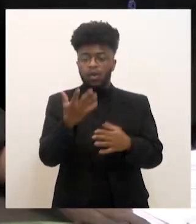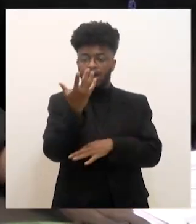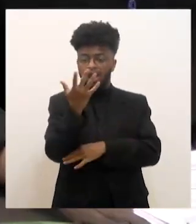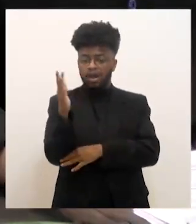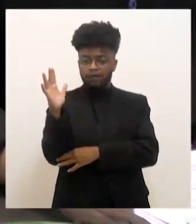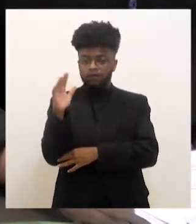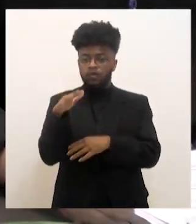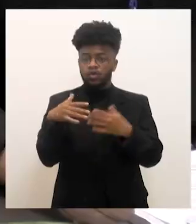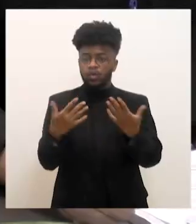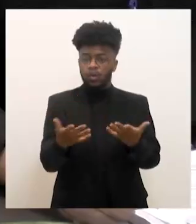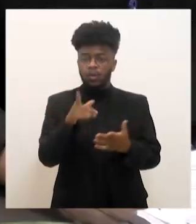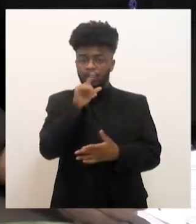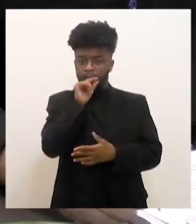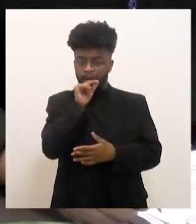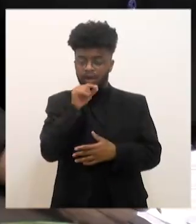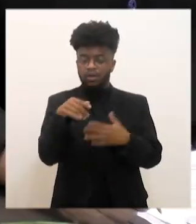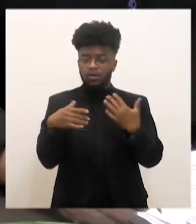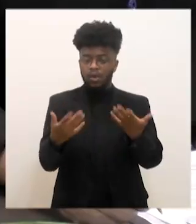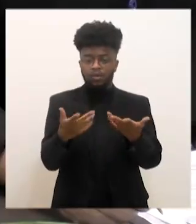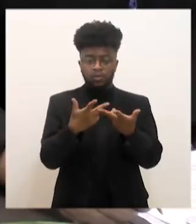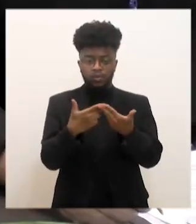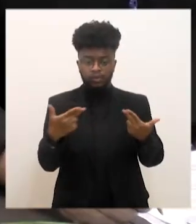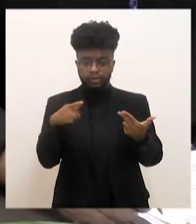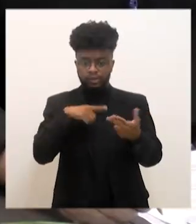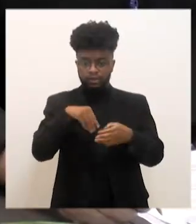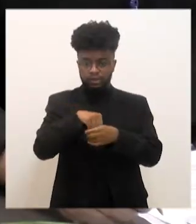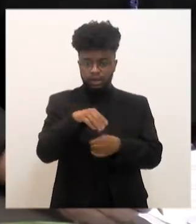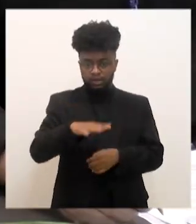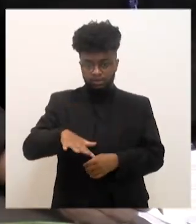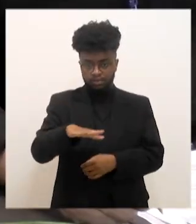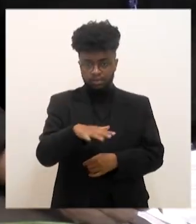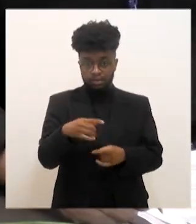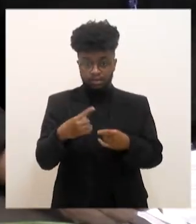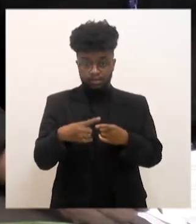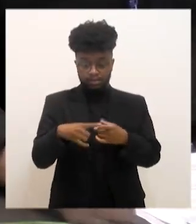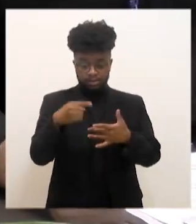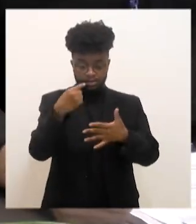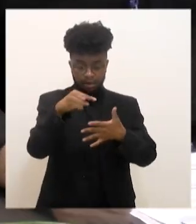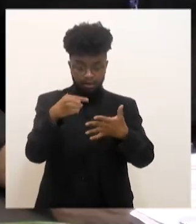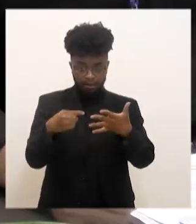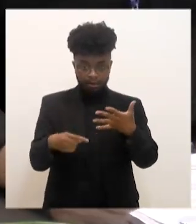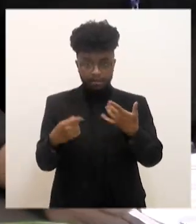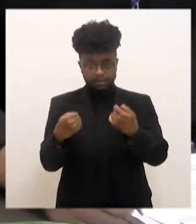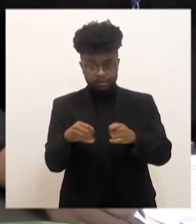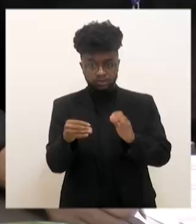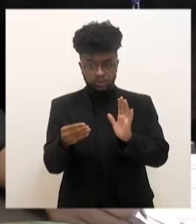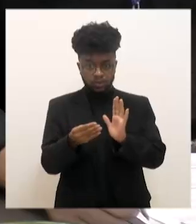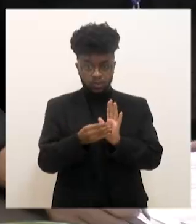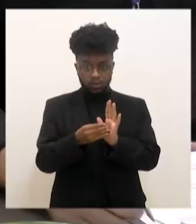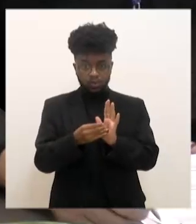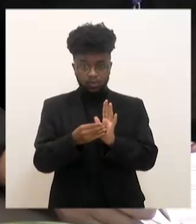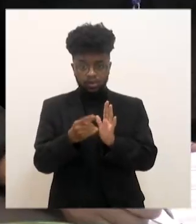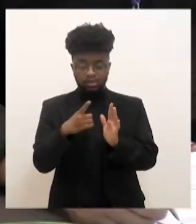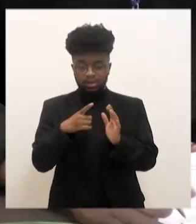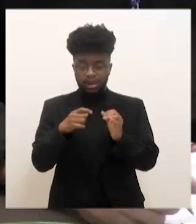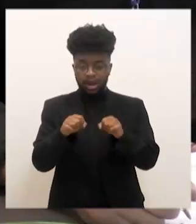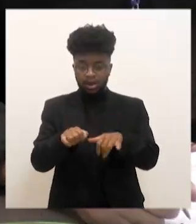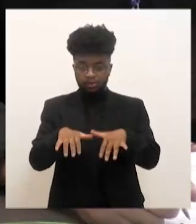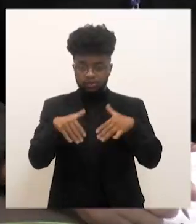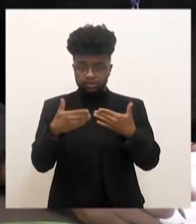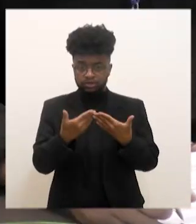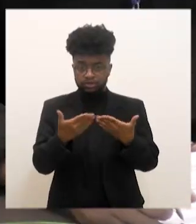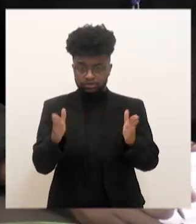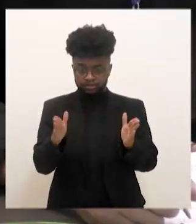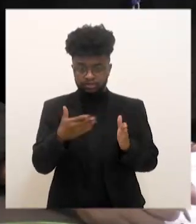árvores, tais e tais pássaros, tais e tais coisas, porque isso tudo tem que ter uma audiência, tem que